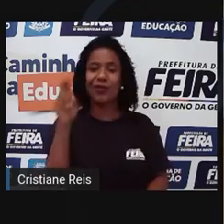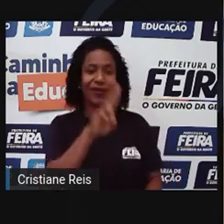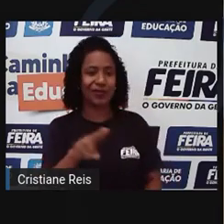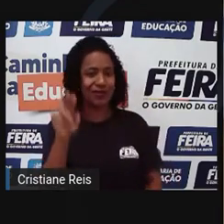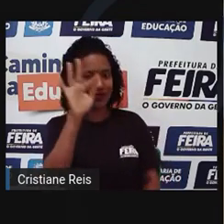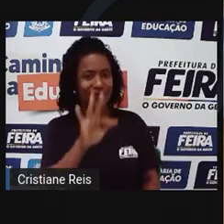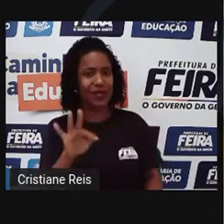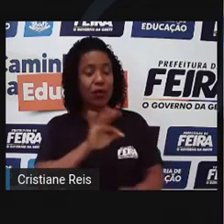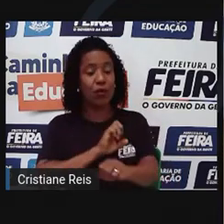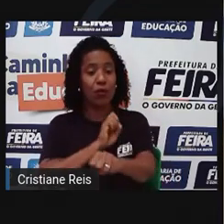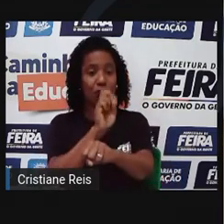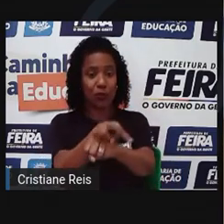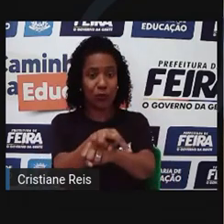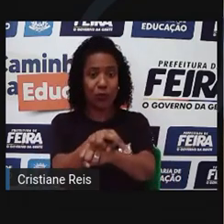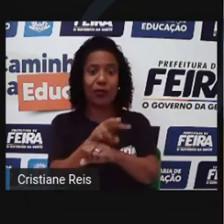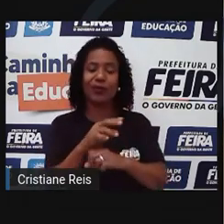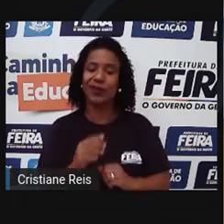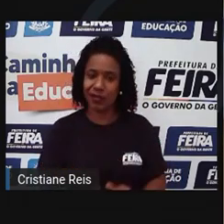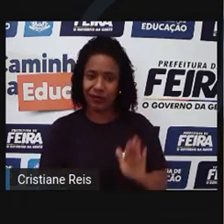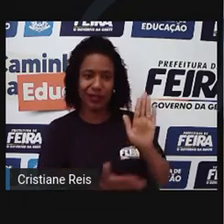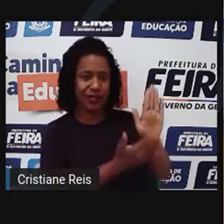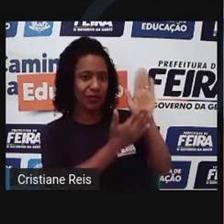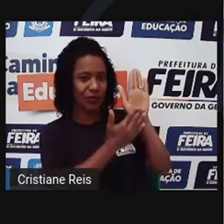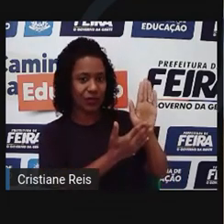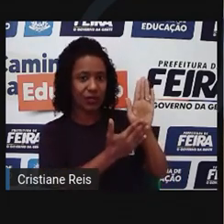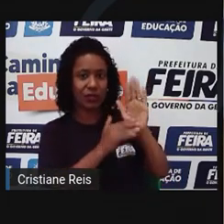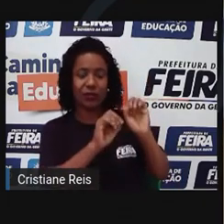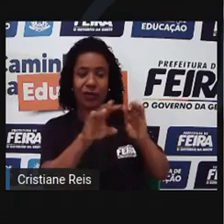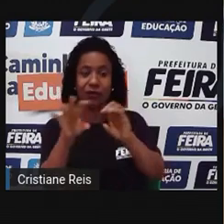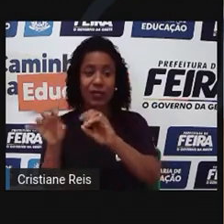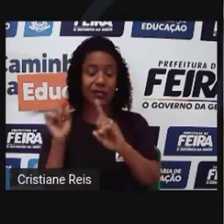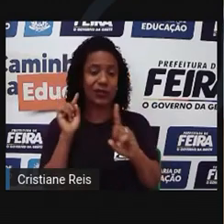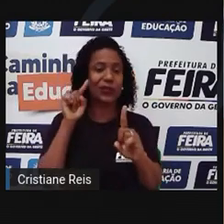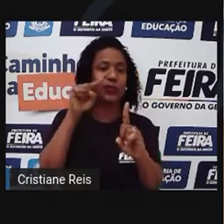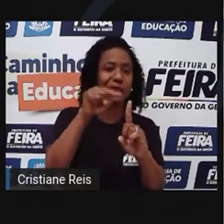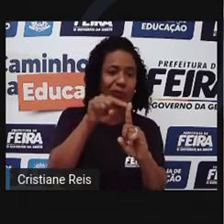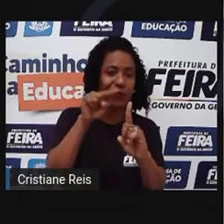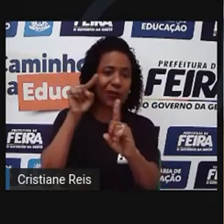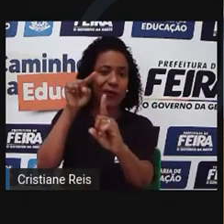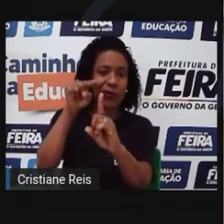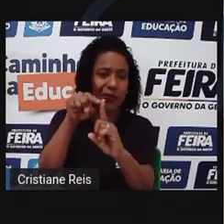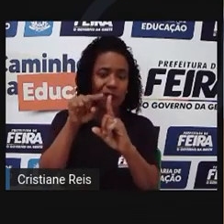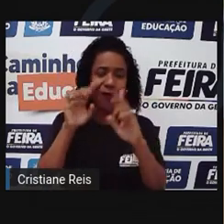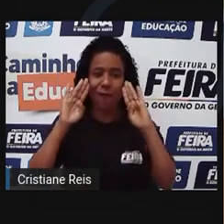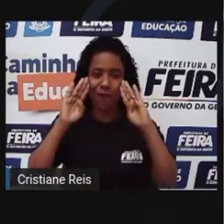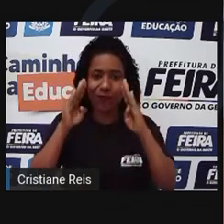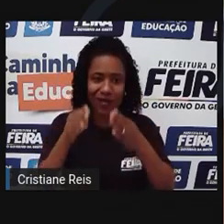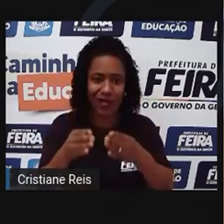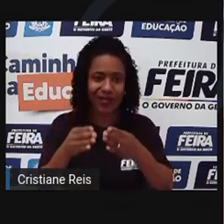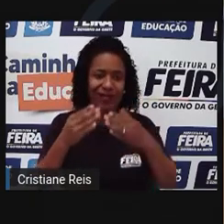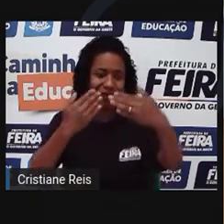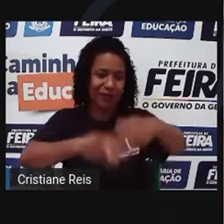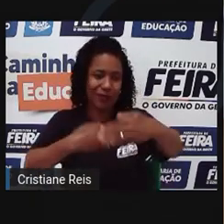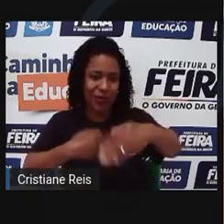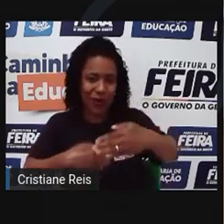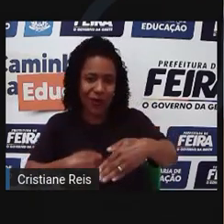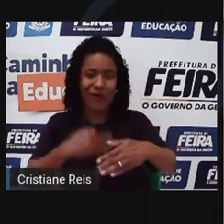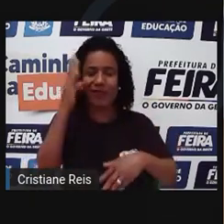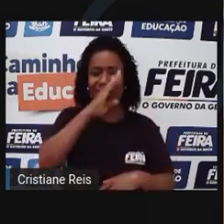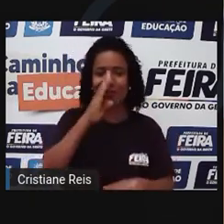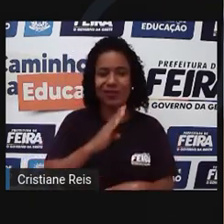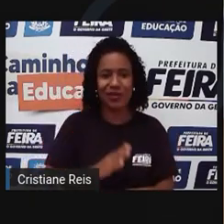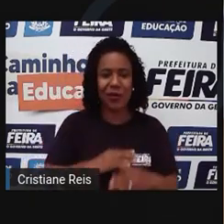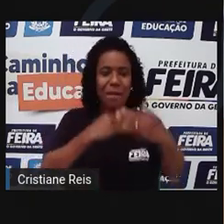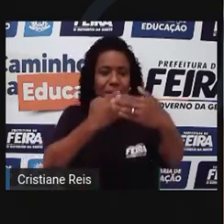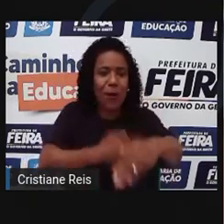políticas educacionais também elas estão muito voltadas para metas, né? Para provas, para o PISA, para a Prova Brasil.